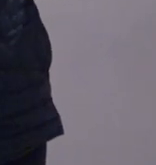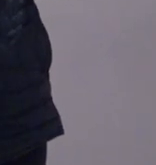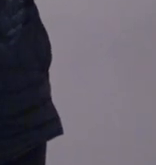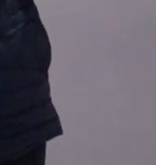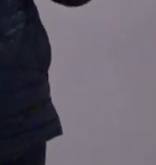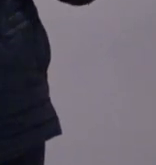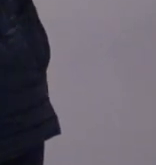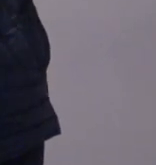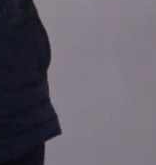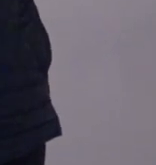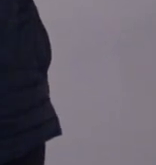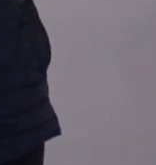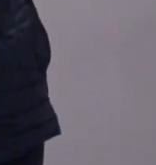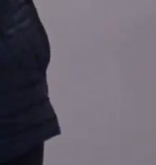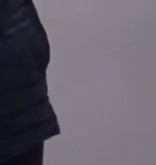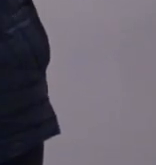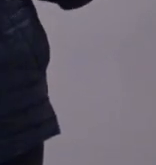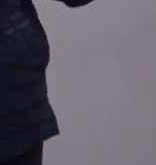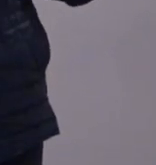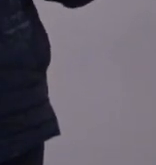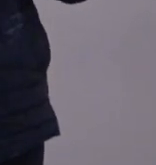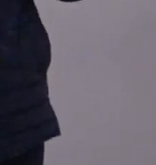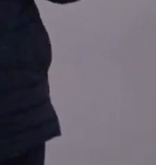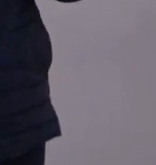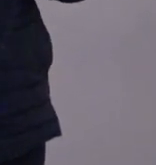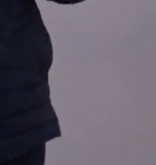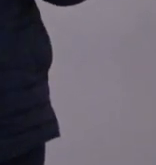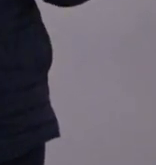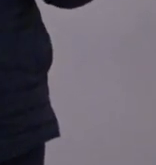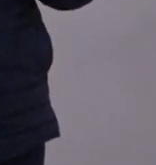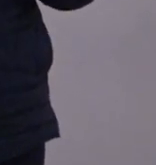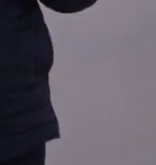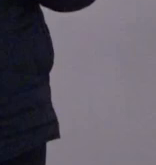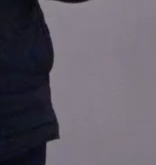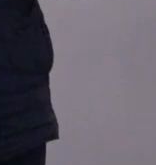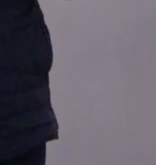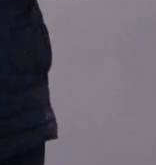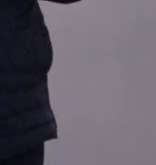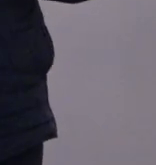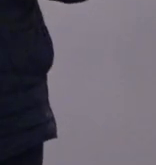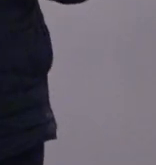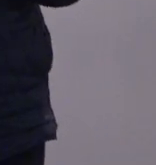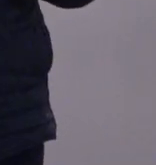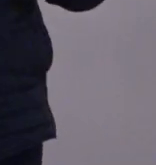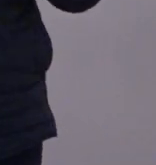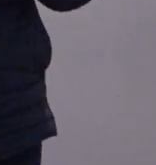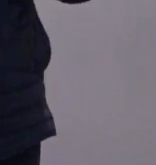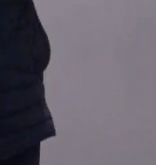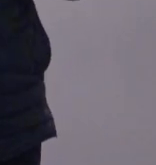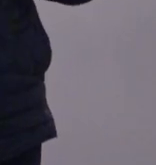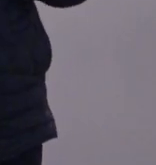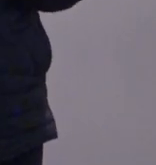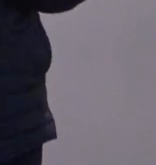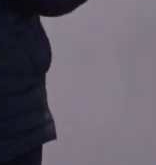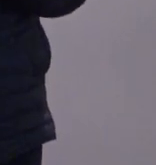audiências concentradas como ferramenta para garantia da convivência familiar e comunitária.